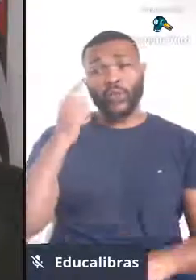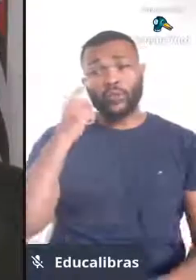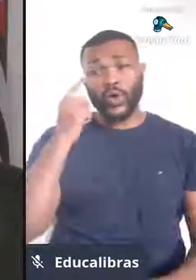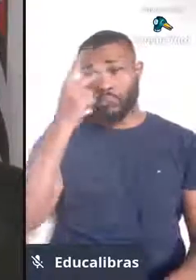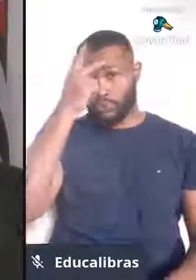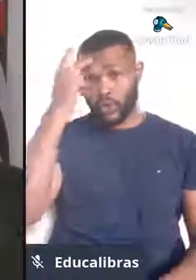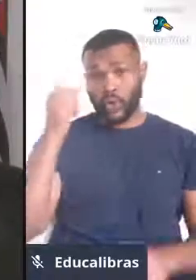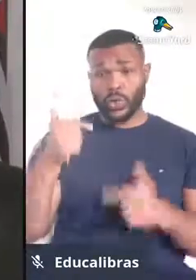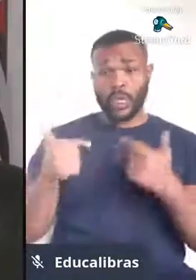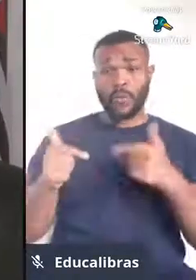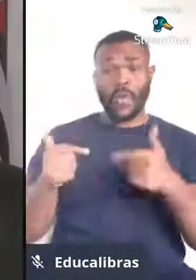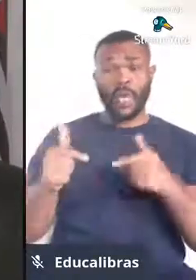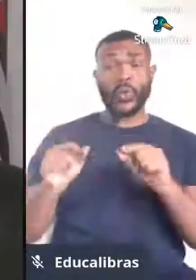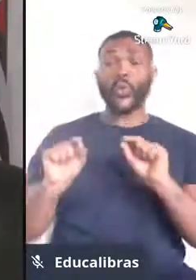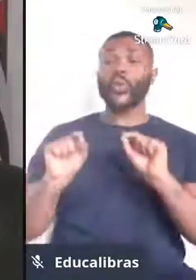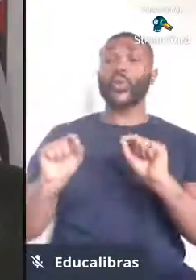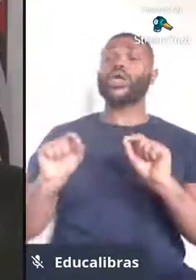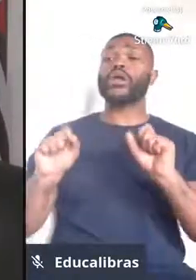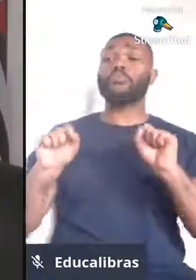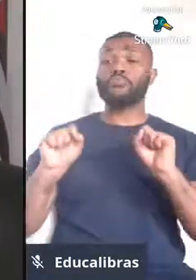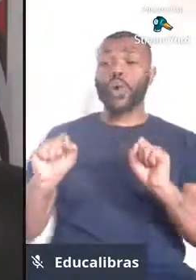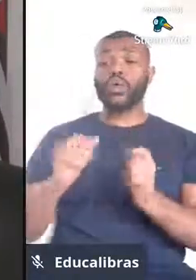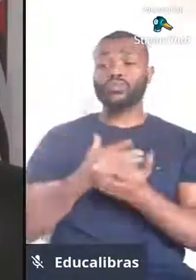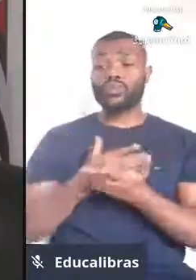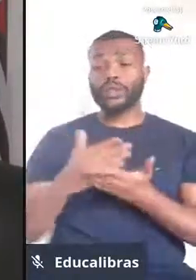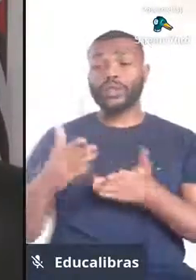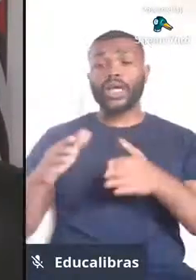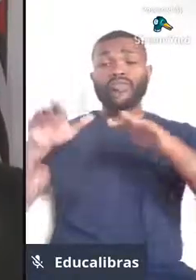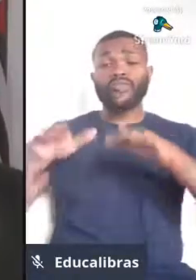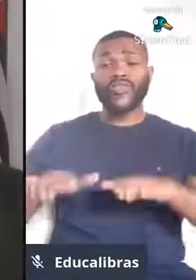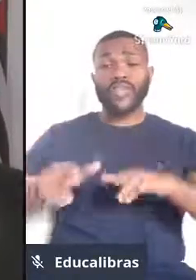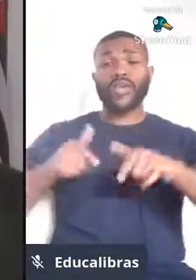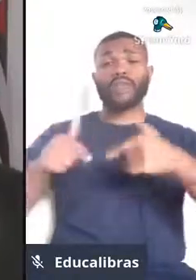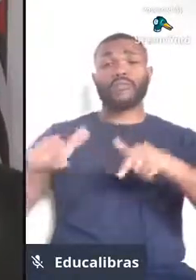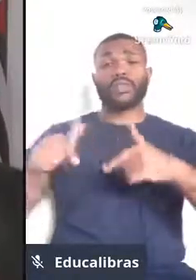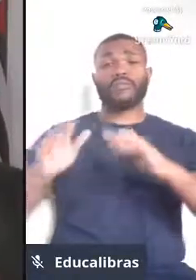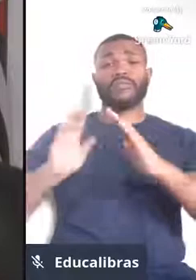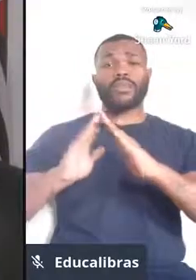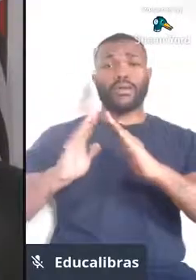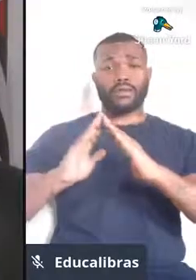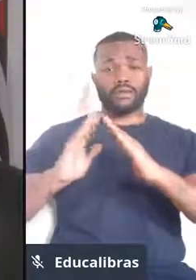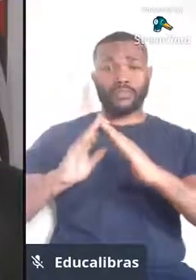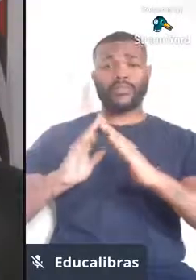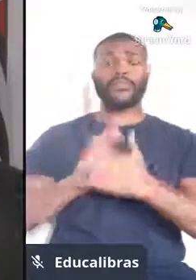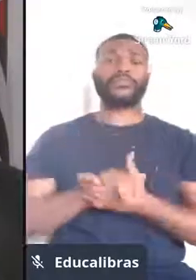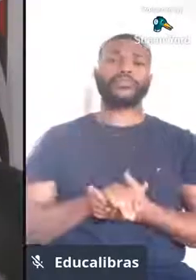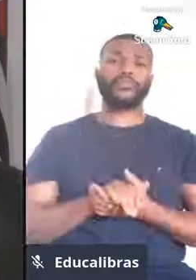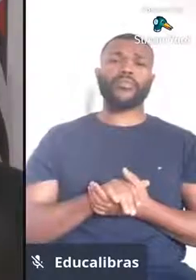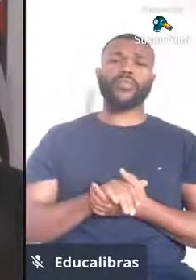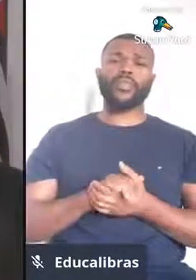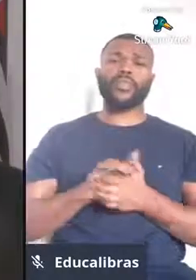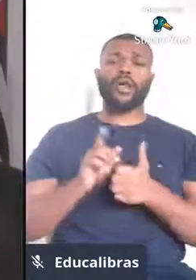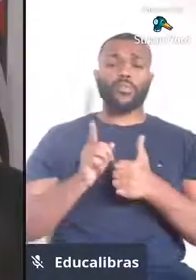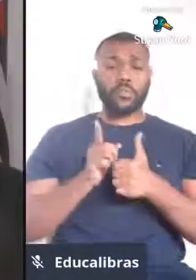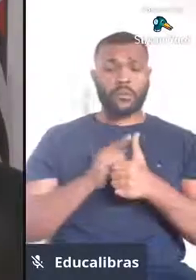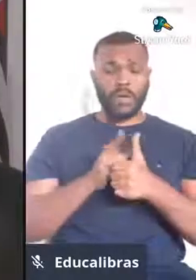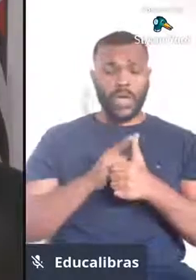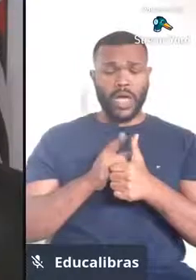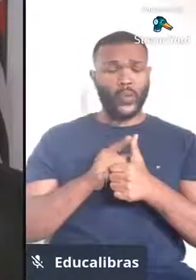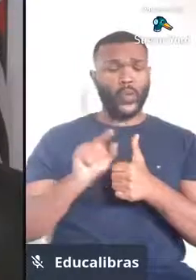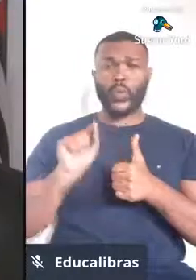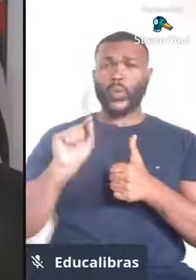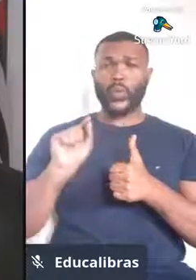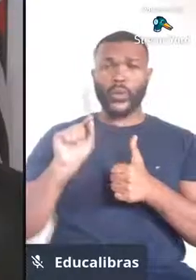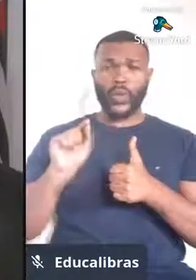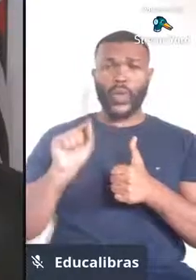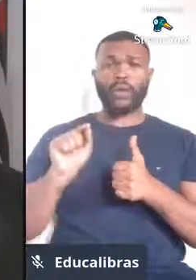quais poderiam começar a trabalhar em home office. Então, no primeiro momento, a gente manteve uma parte maior